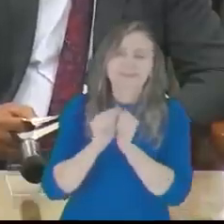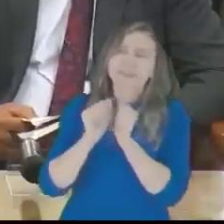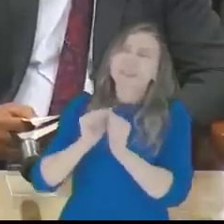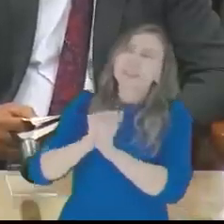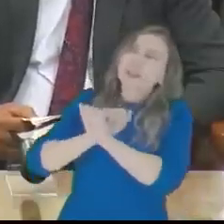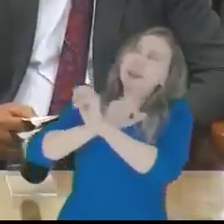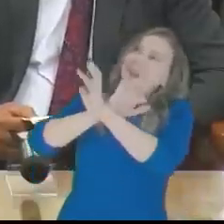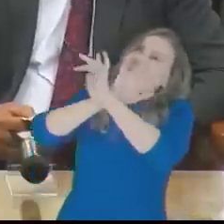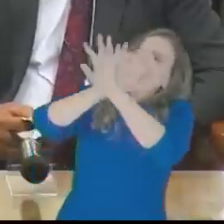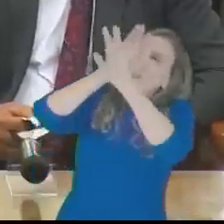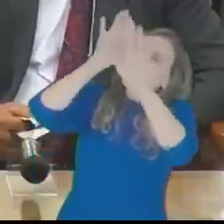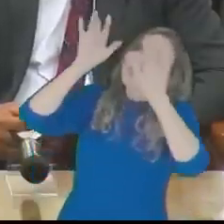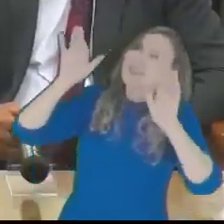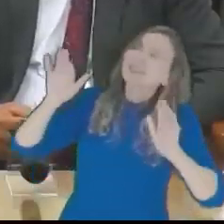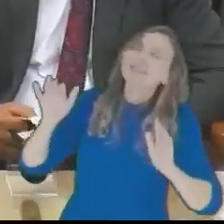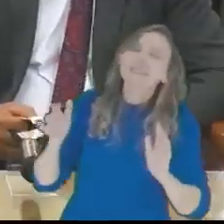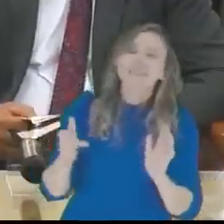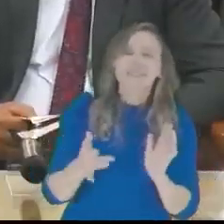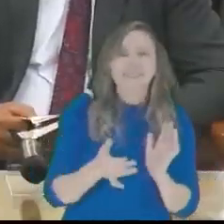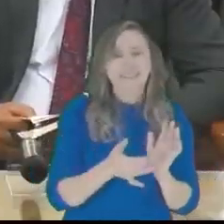Glória seja dada a Jesus.